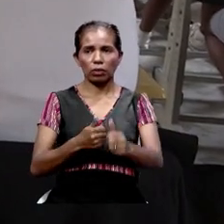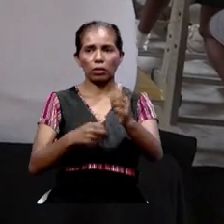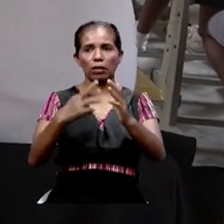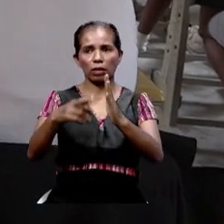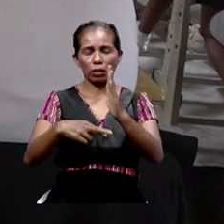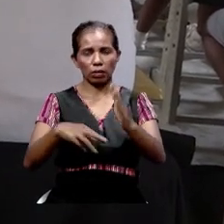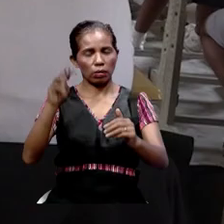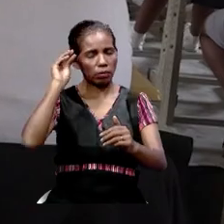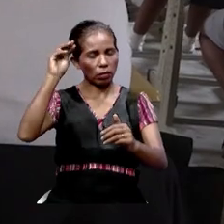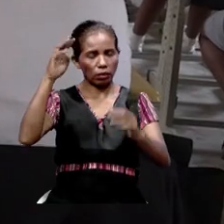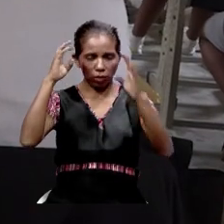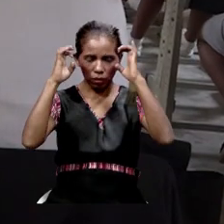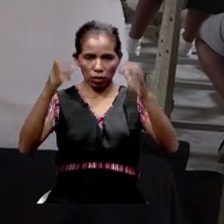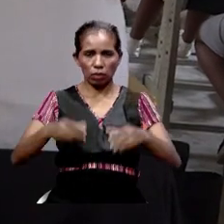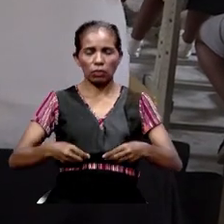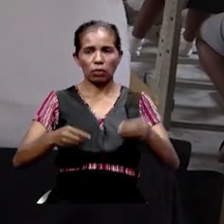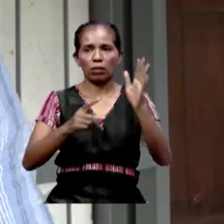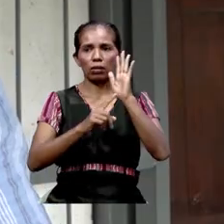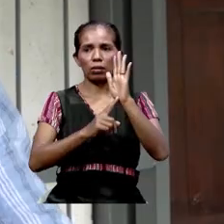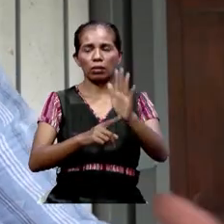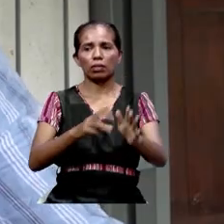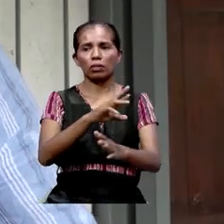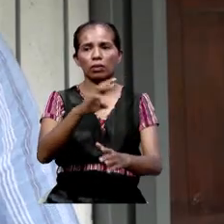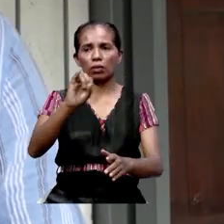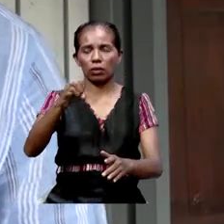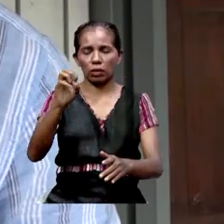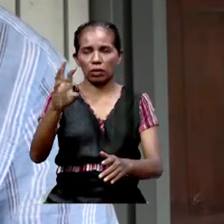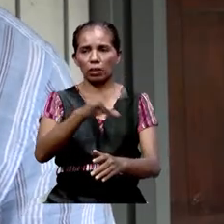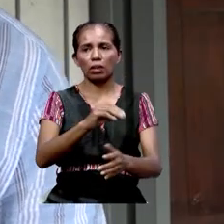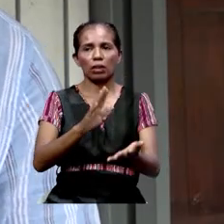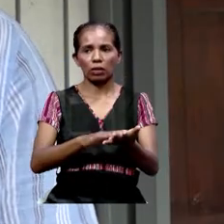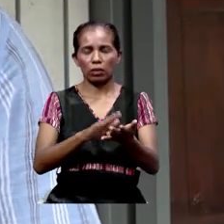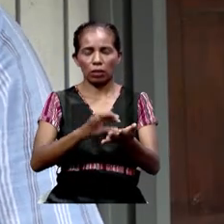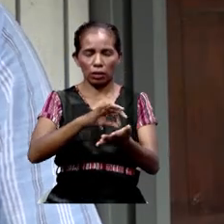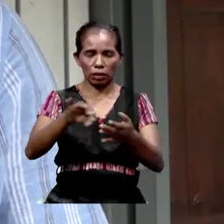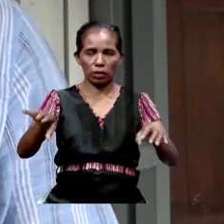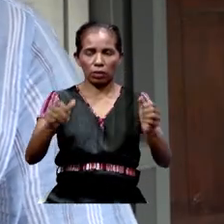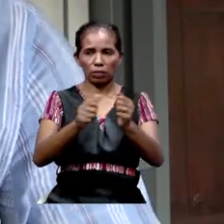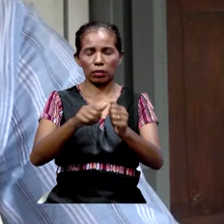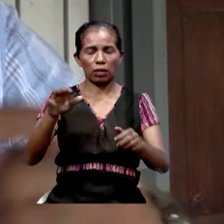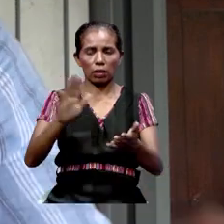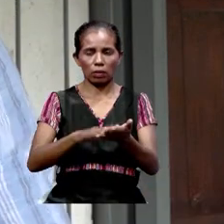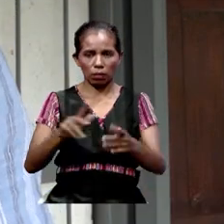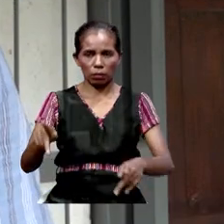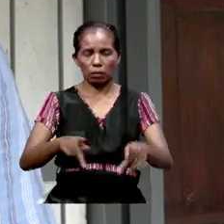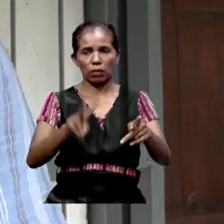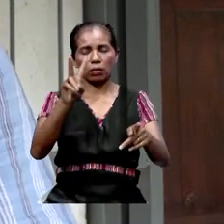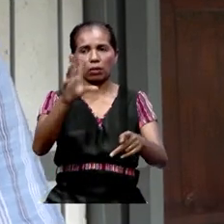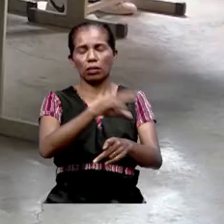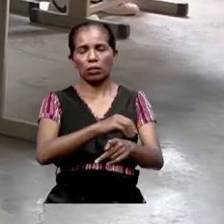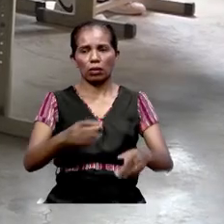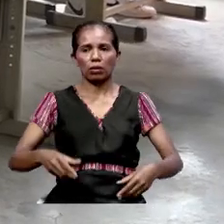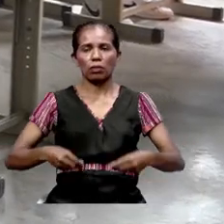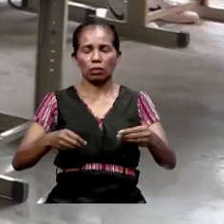nebe Ministério da Educação Fosai. Tui Roser, antes ne escola refere assina acordo com a escola pública rua, onde